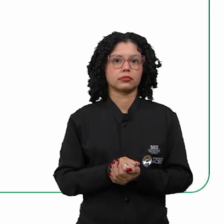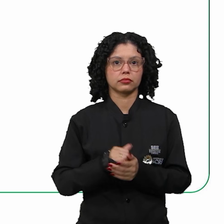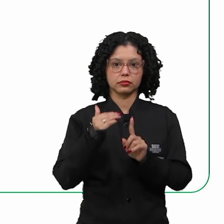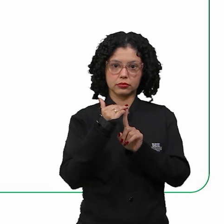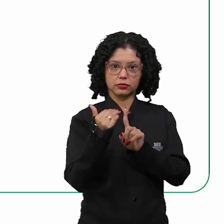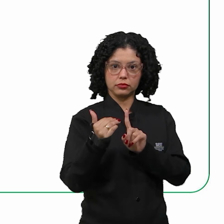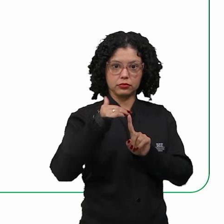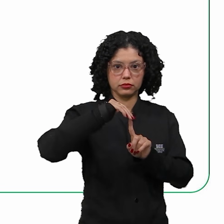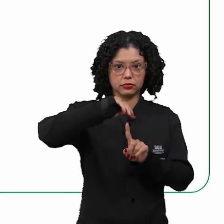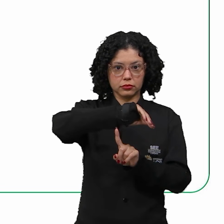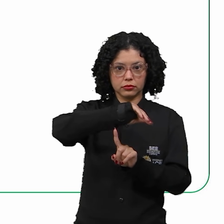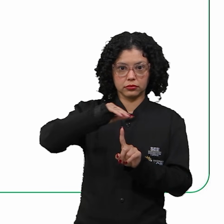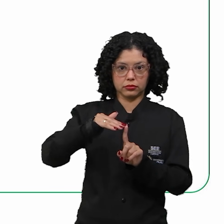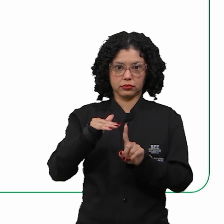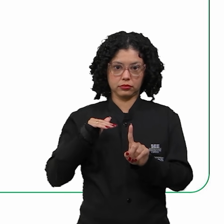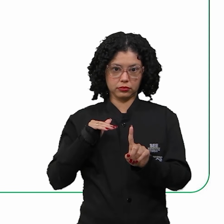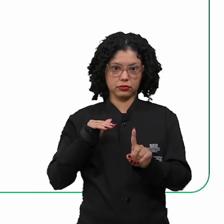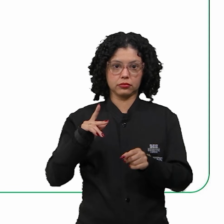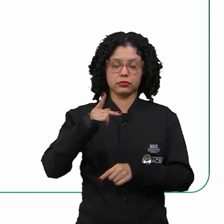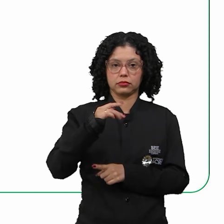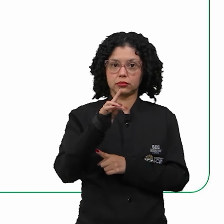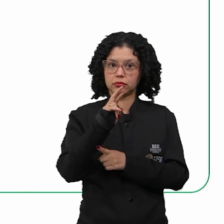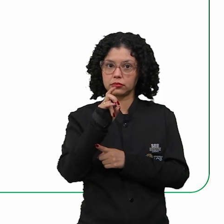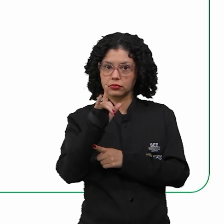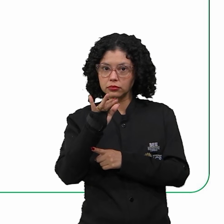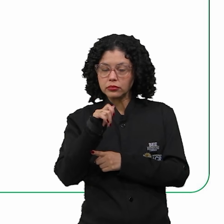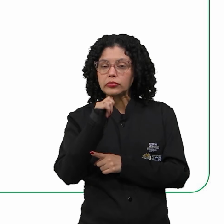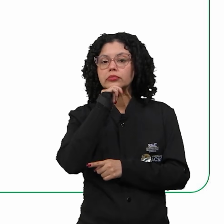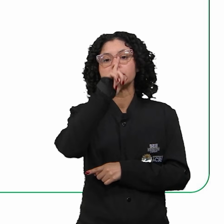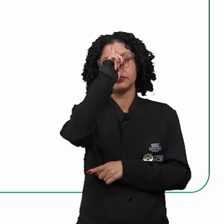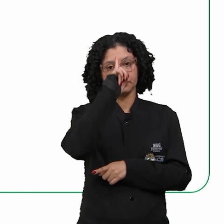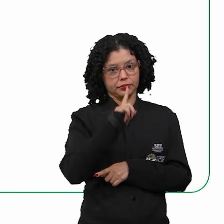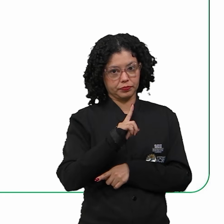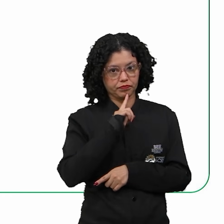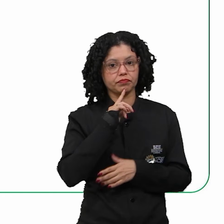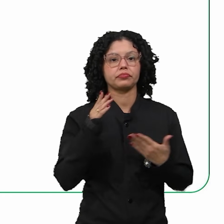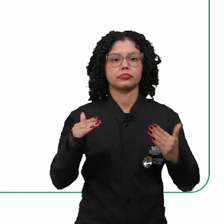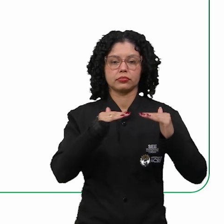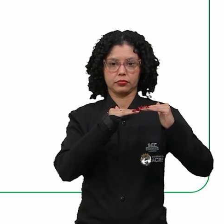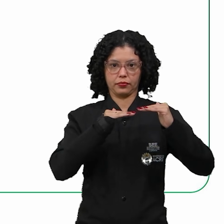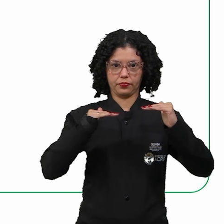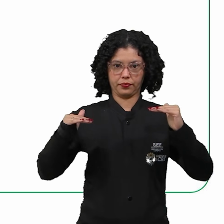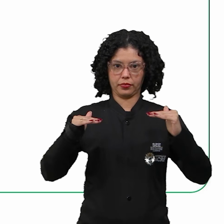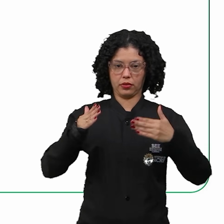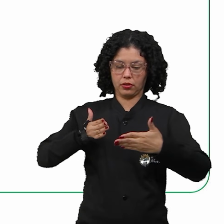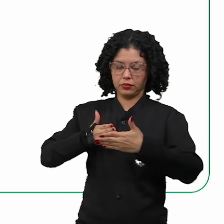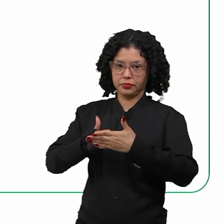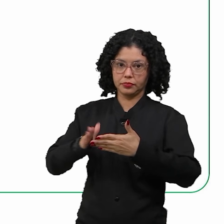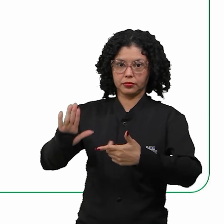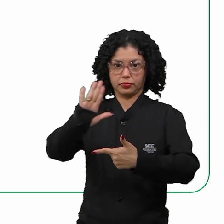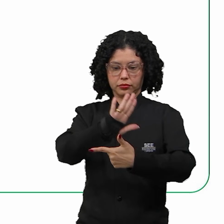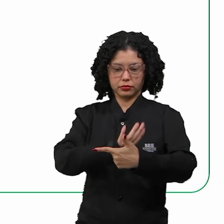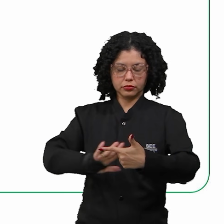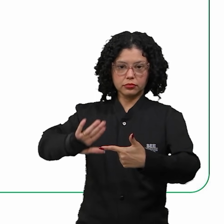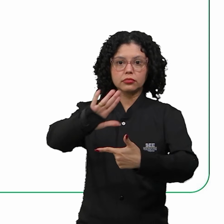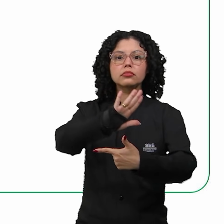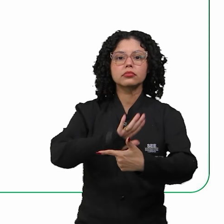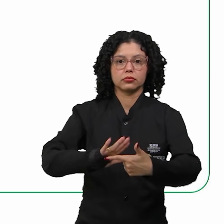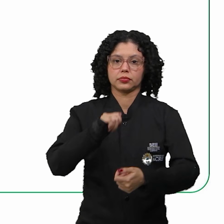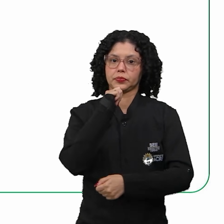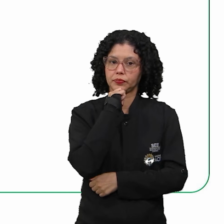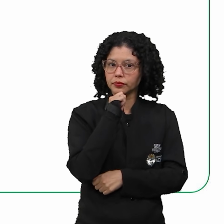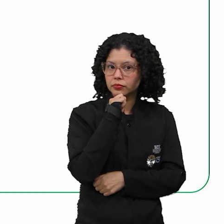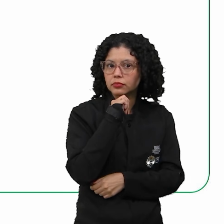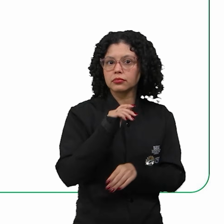faces são polígonos, ou seja, figuras planas limitadas por segmentos de reta. Além